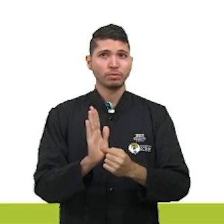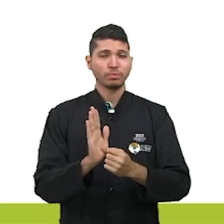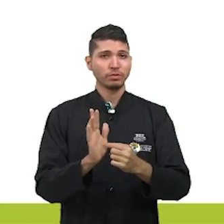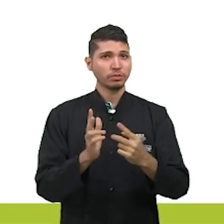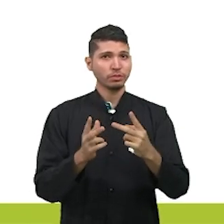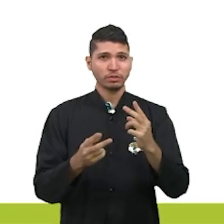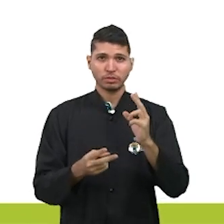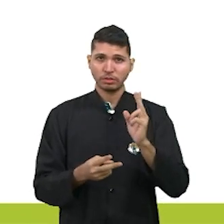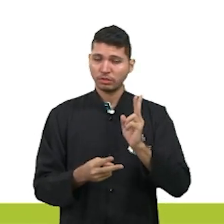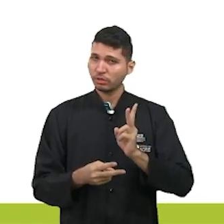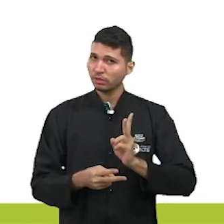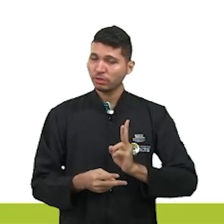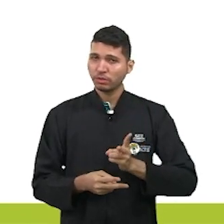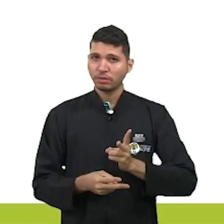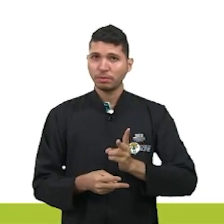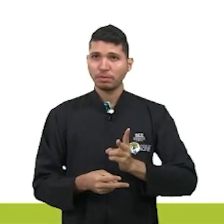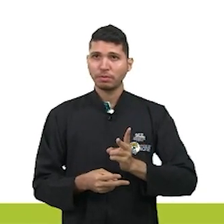a 1.